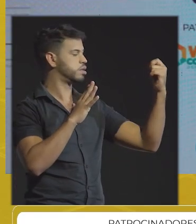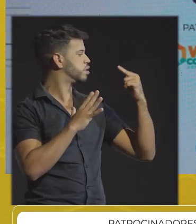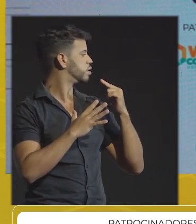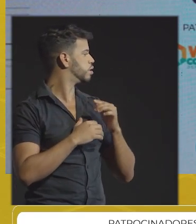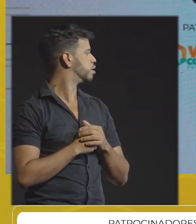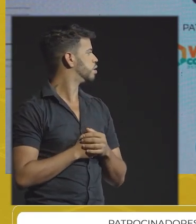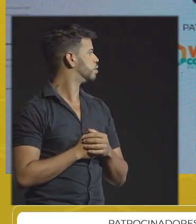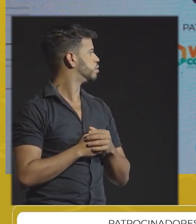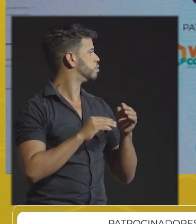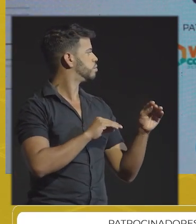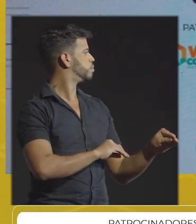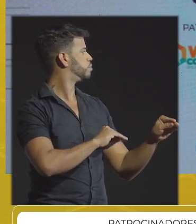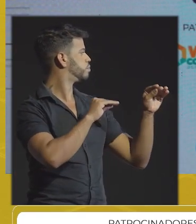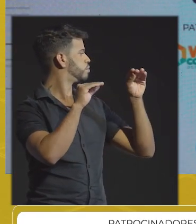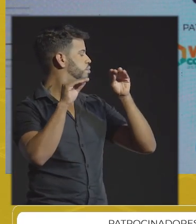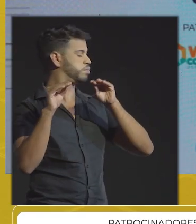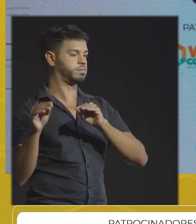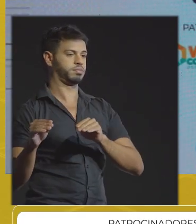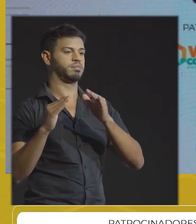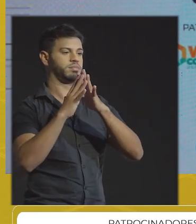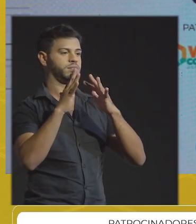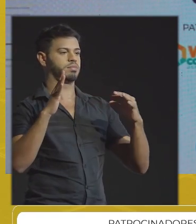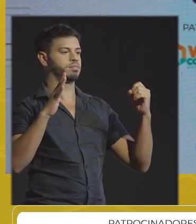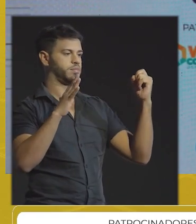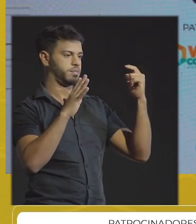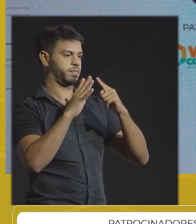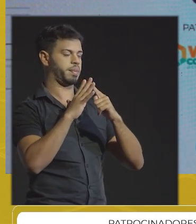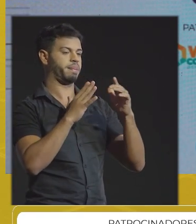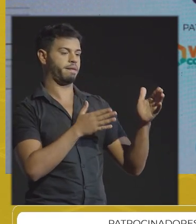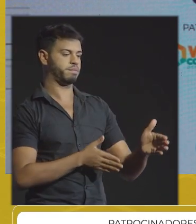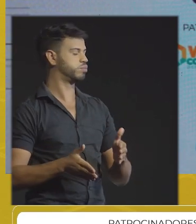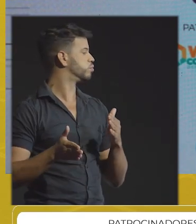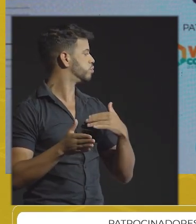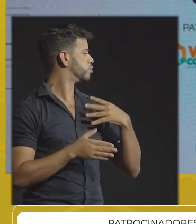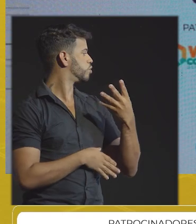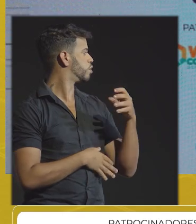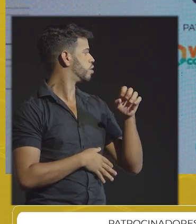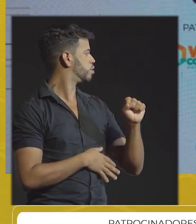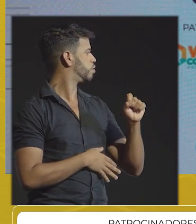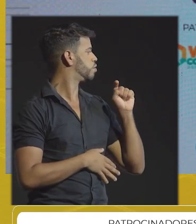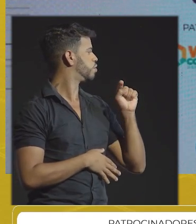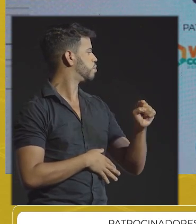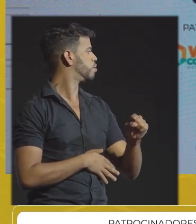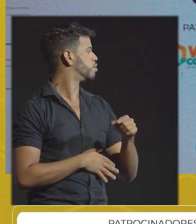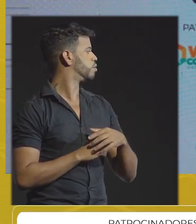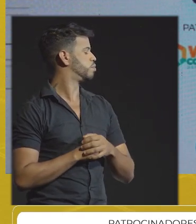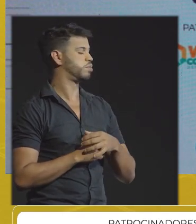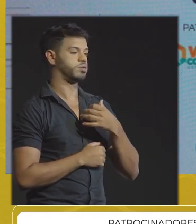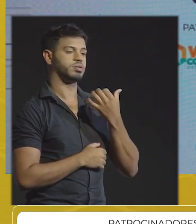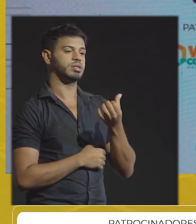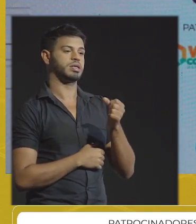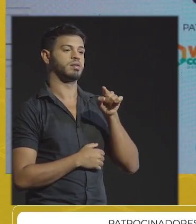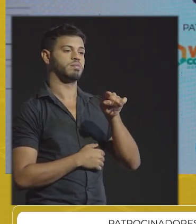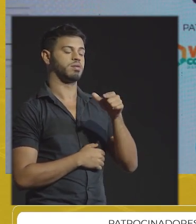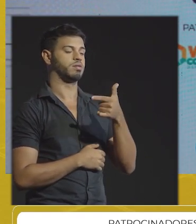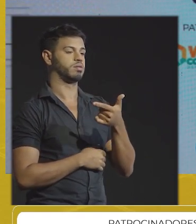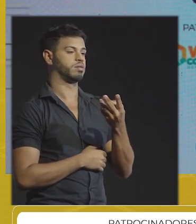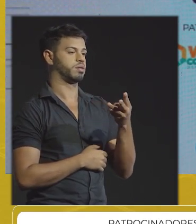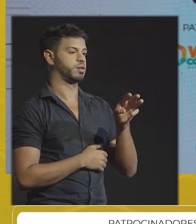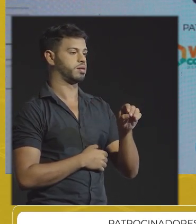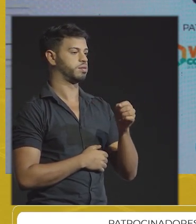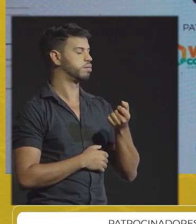a gente migrou pro mercado livre colocou a usina de autoprodução e saiu de 48.000 para um custo residual aqui de aproximadamente